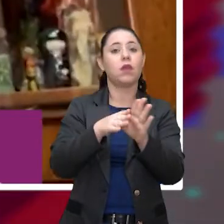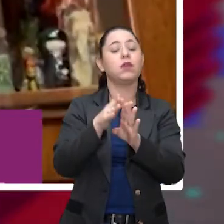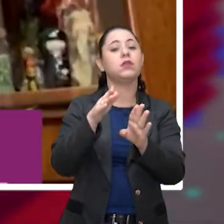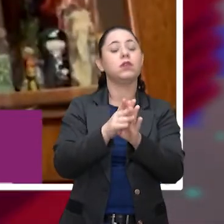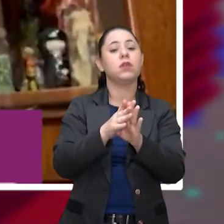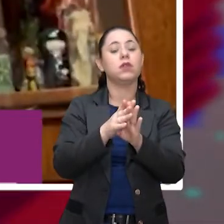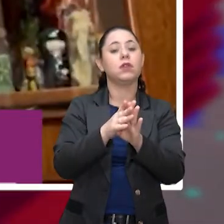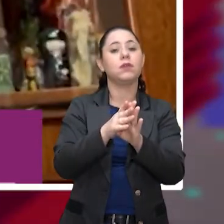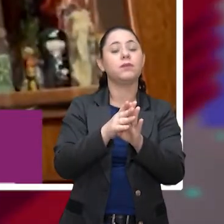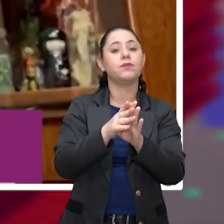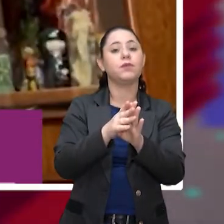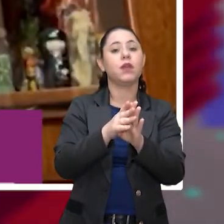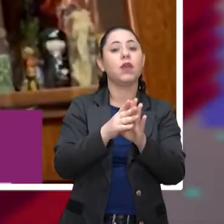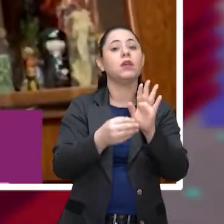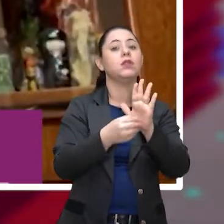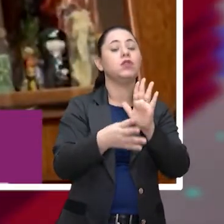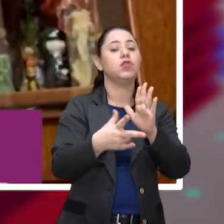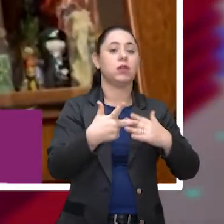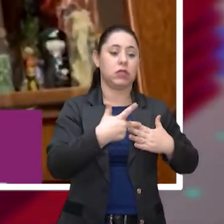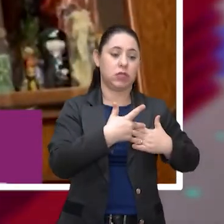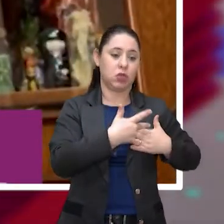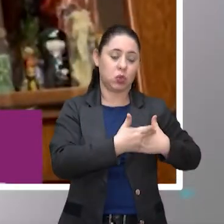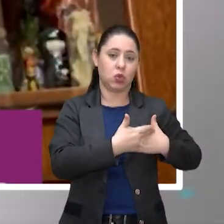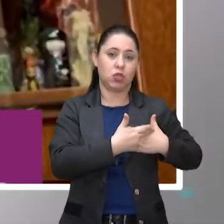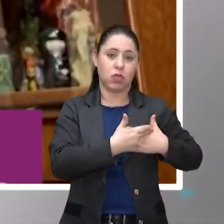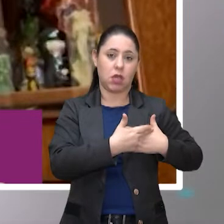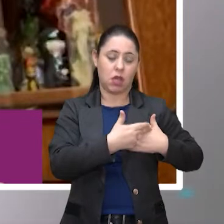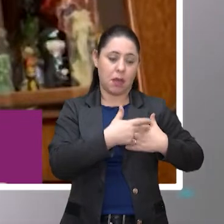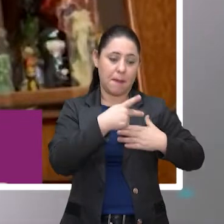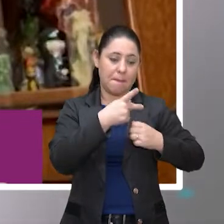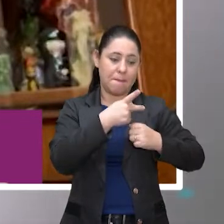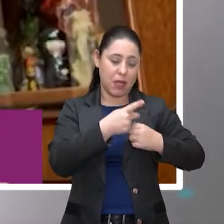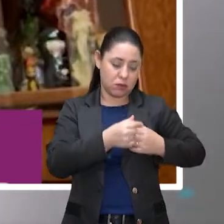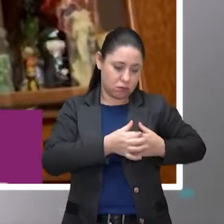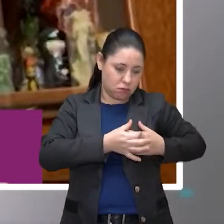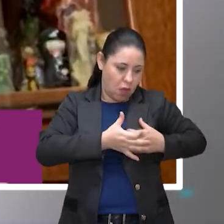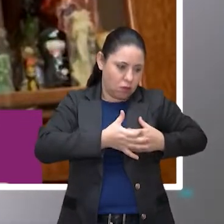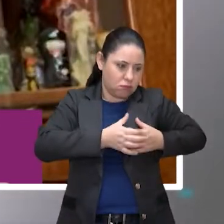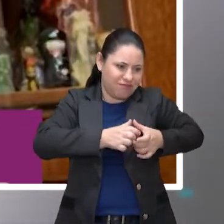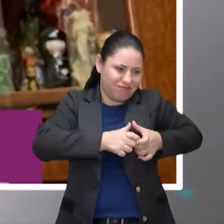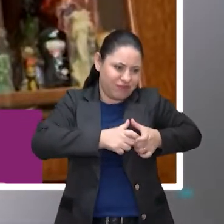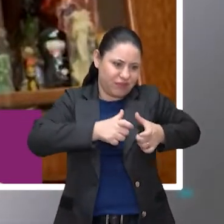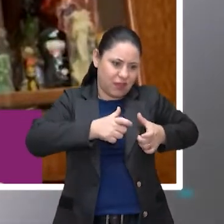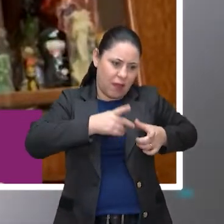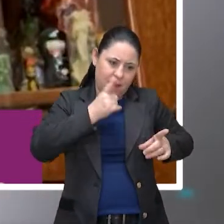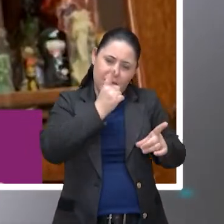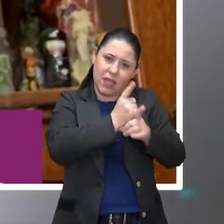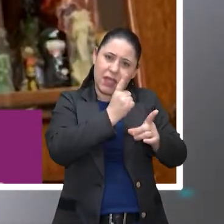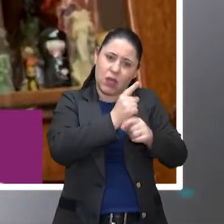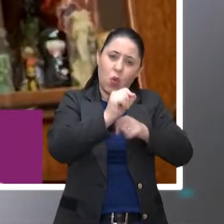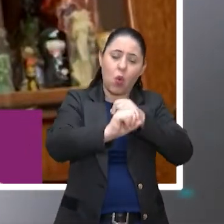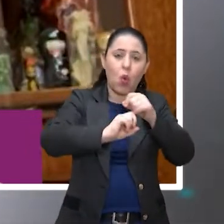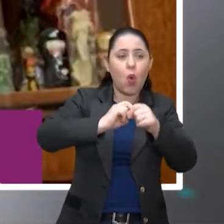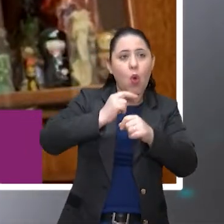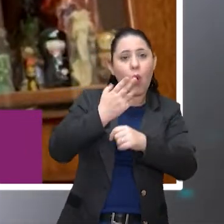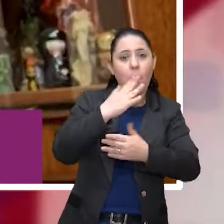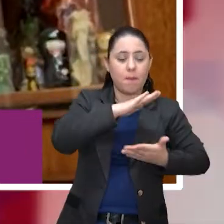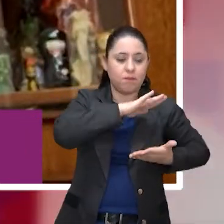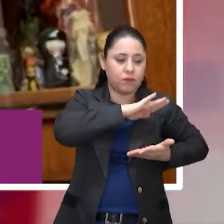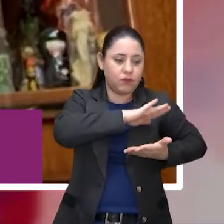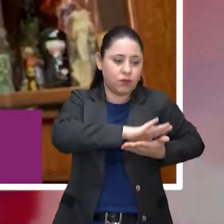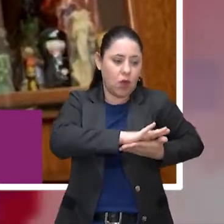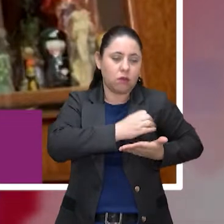gente indica cirurgia em nódulos grandes, em nódulos suspeitos, ou por